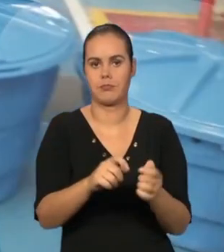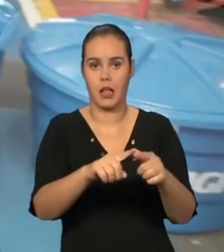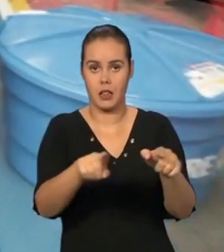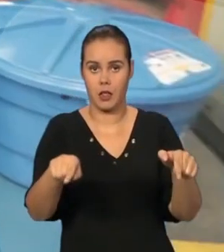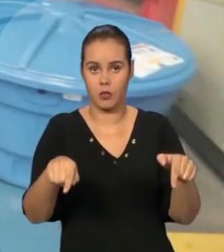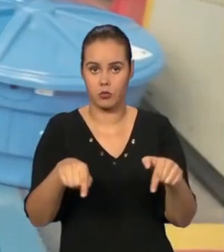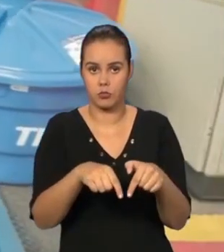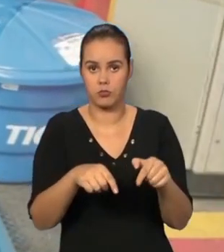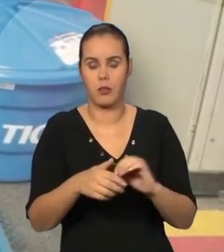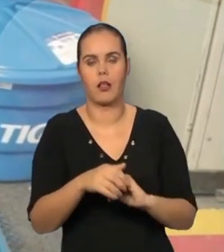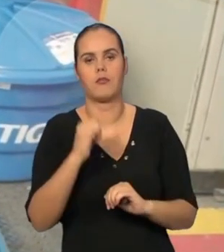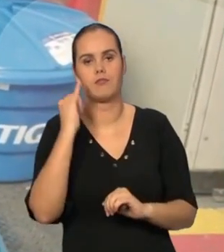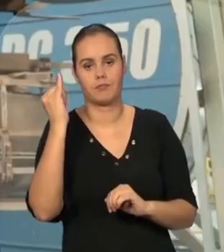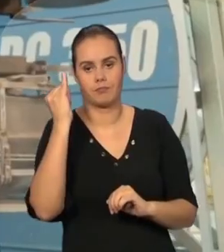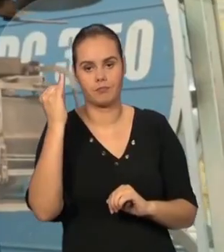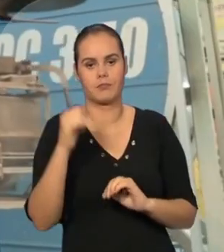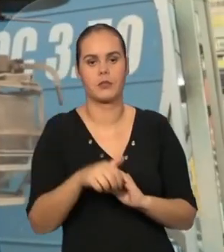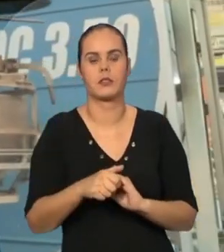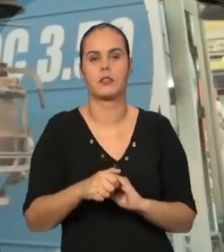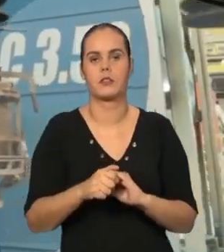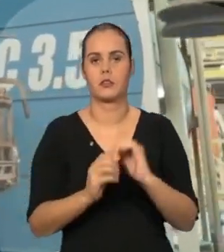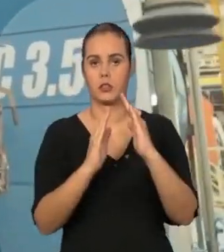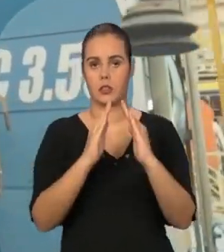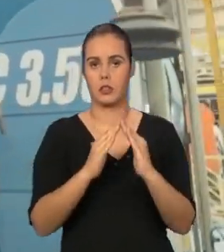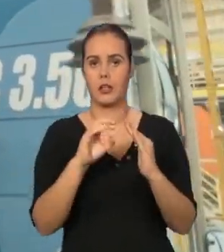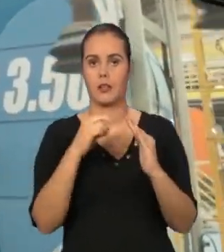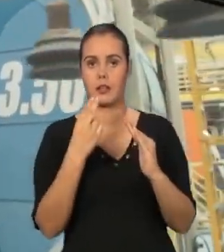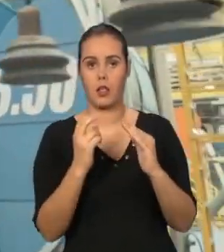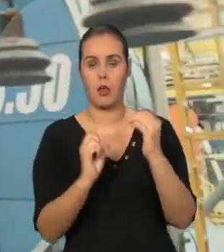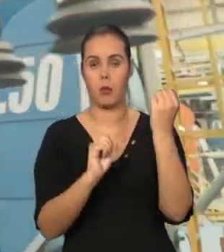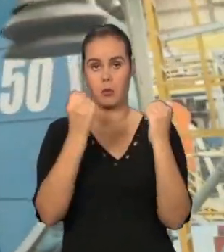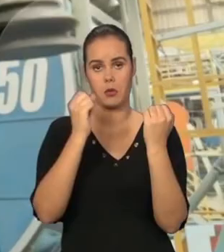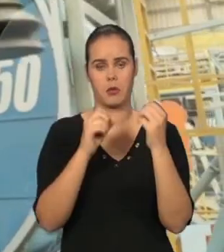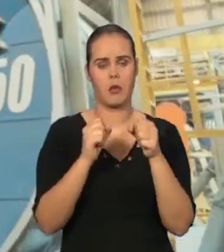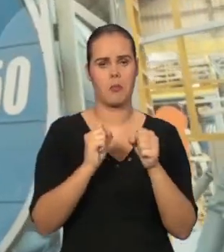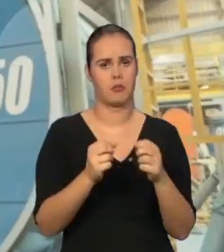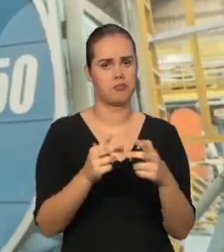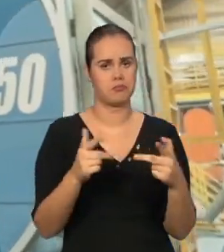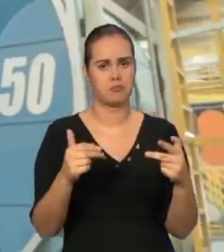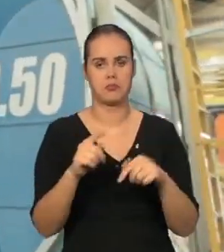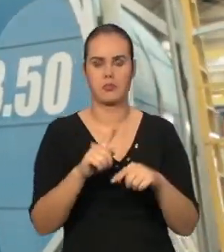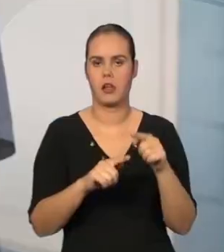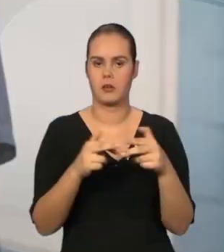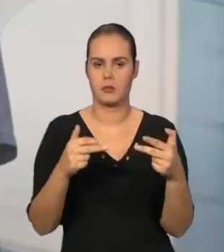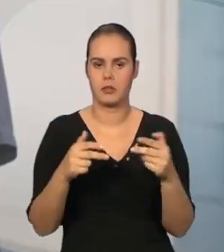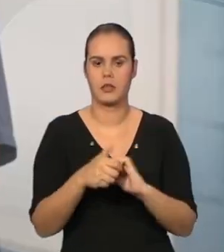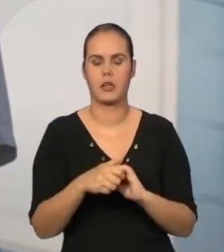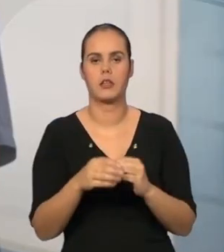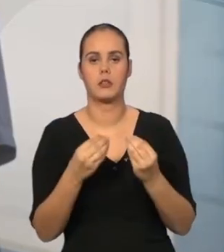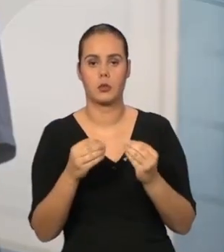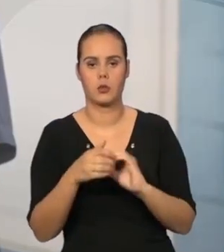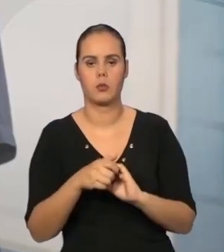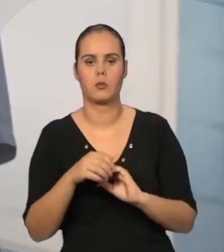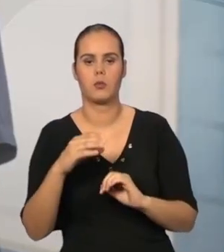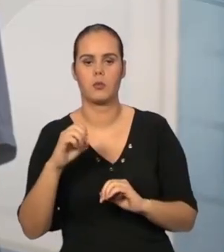ou indústrias, que pode ser feito em diversos materiais, como o concreto armado e o polietileno.